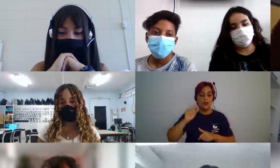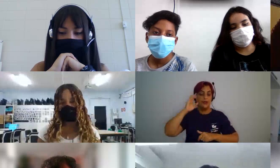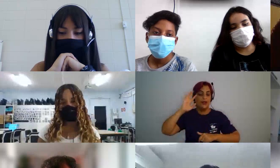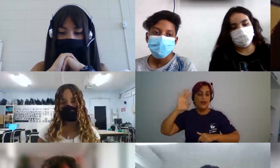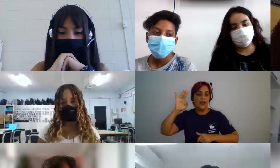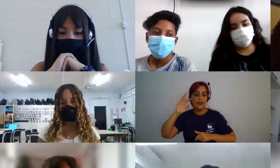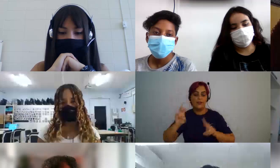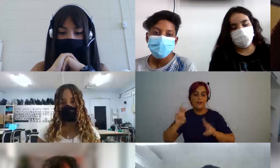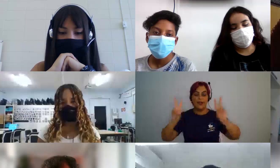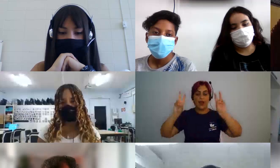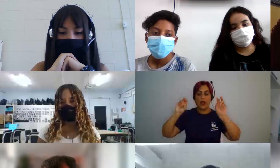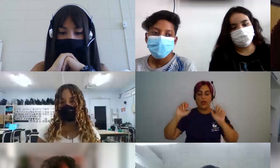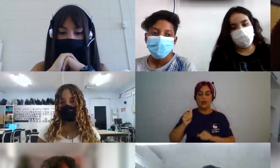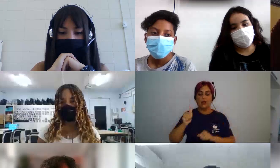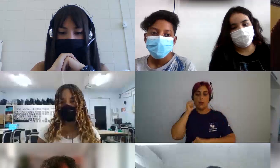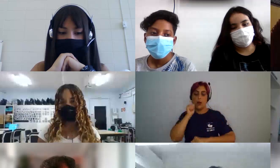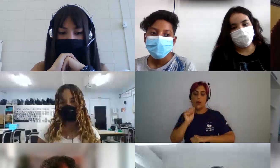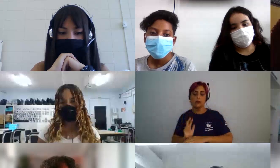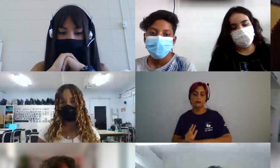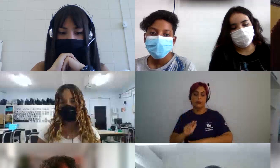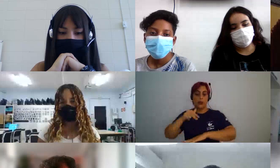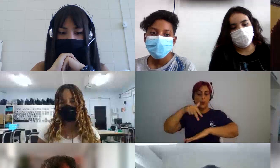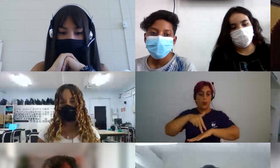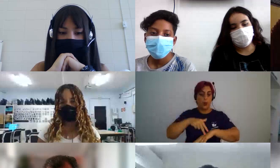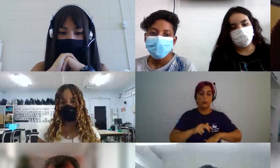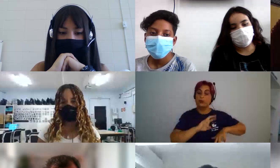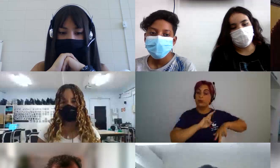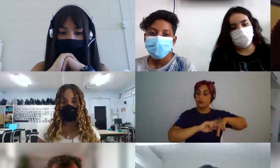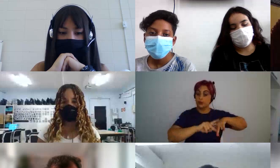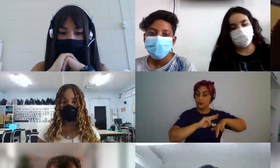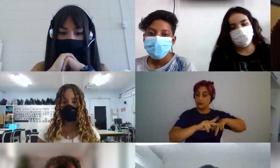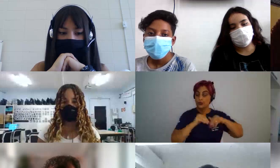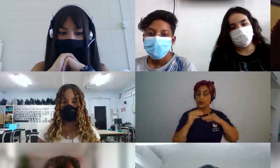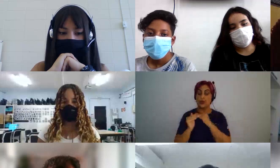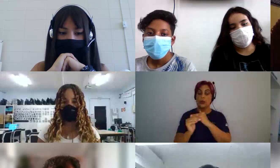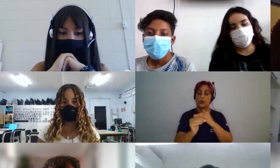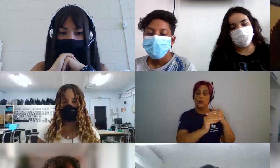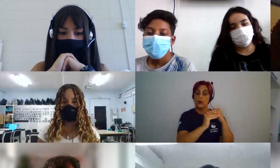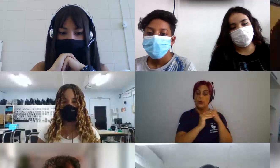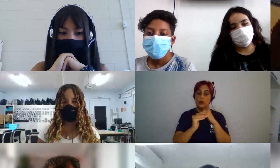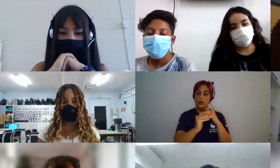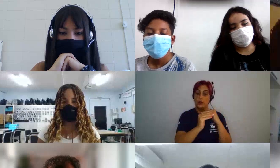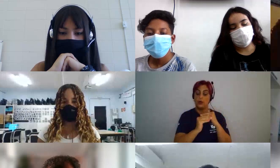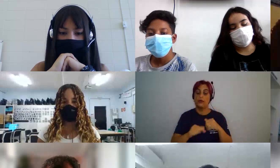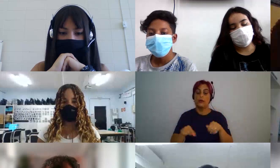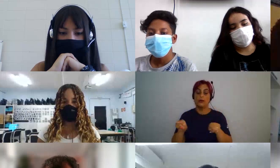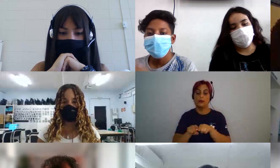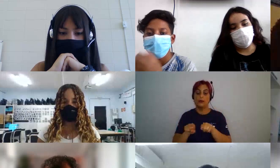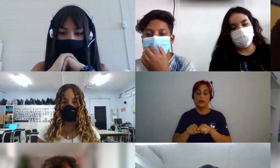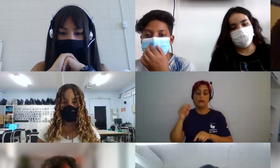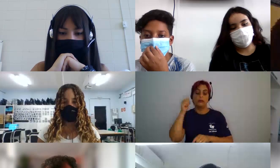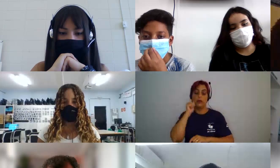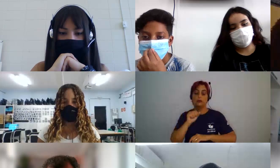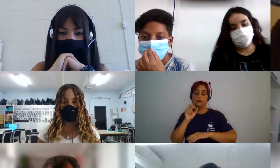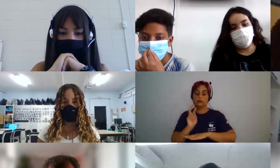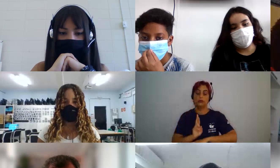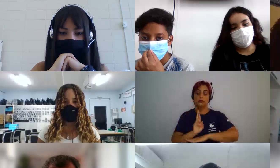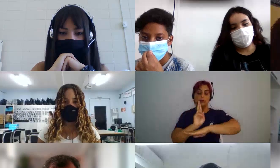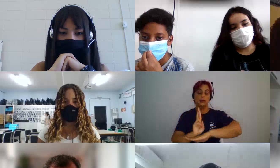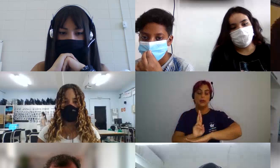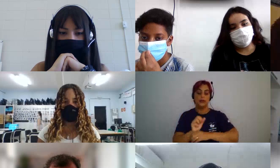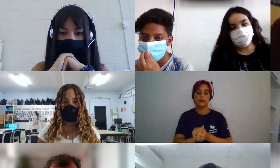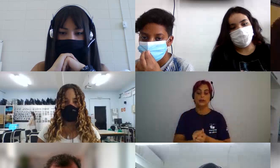protagonismo feminino, a igualdade de gênero e a representatividade da mulher. A divisão de